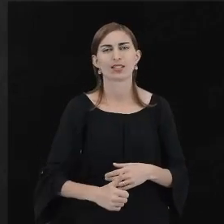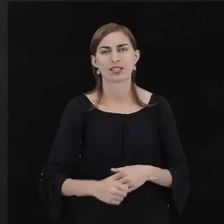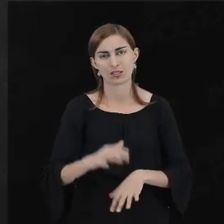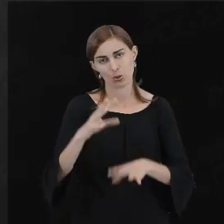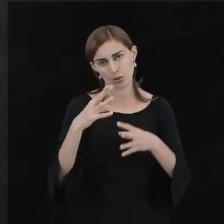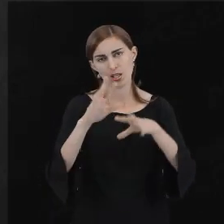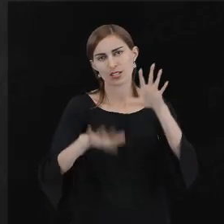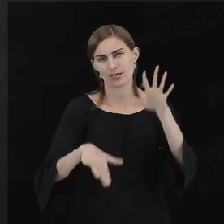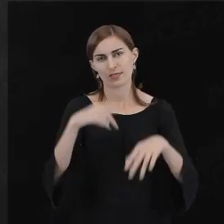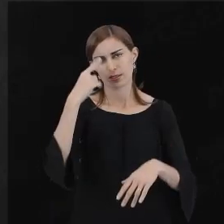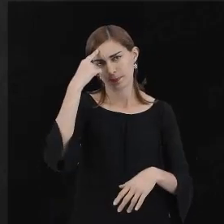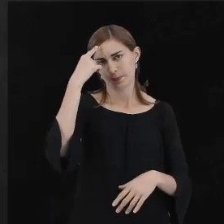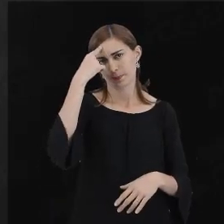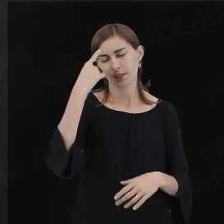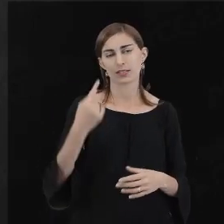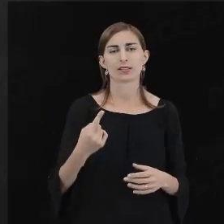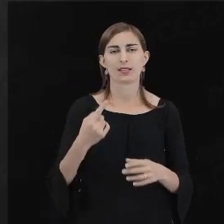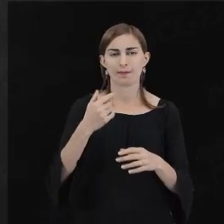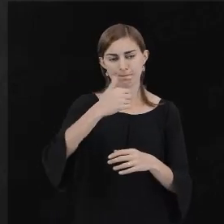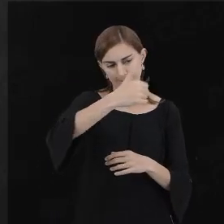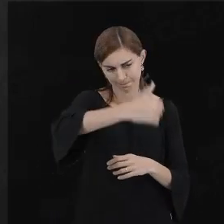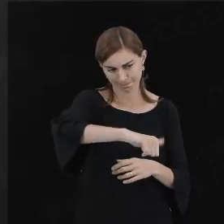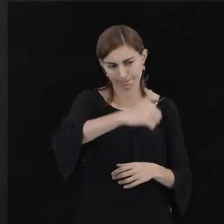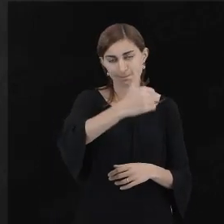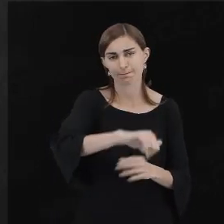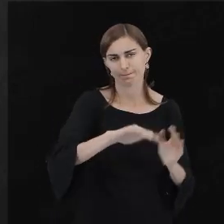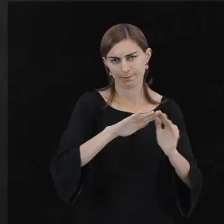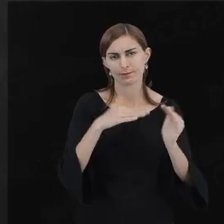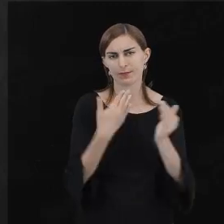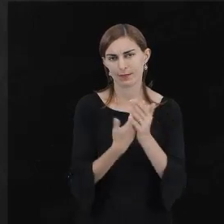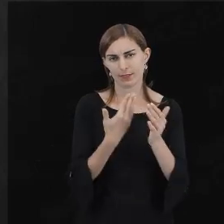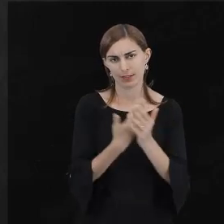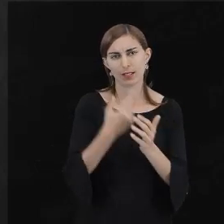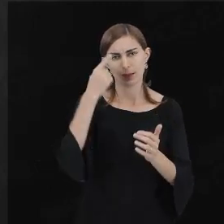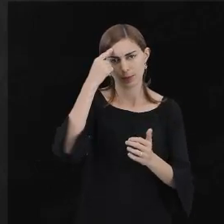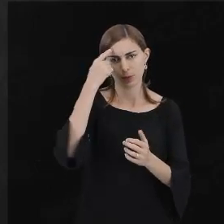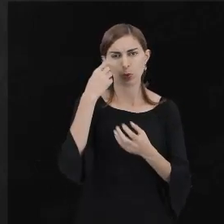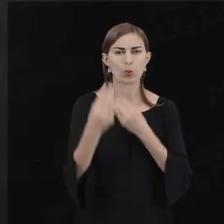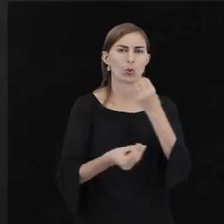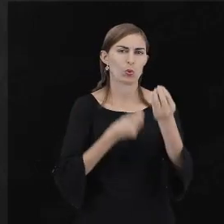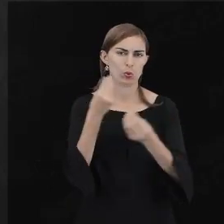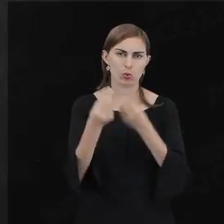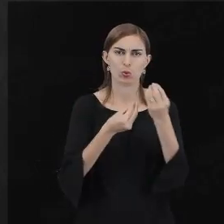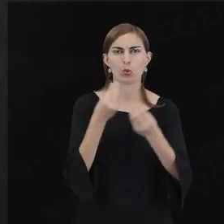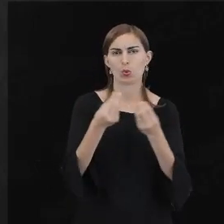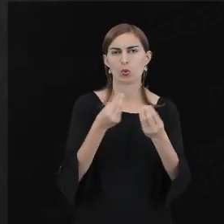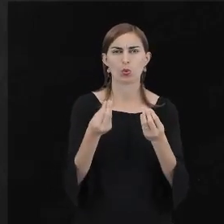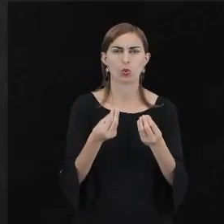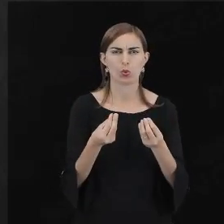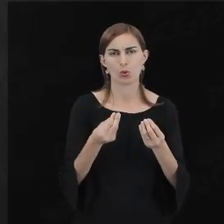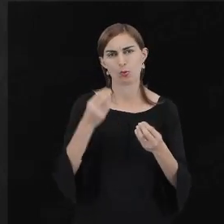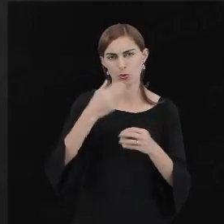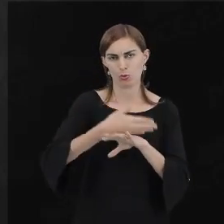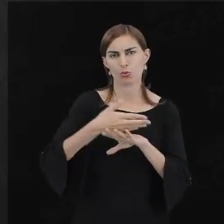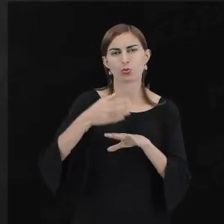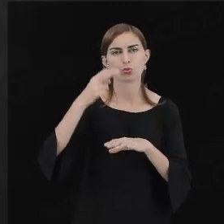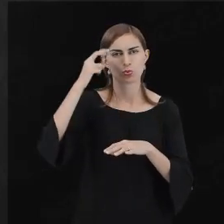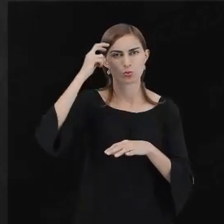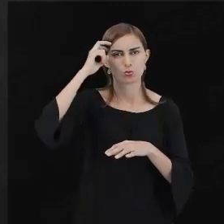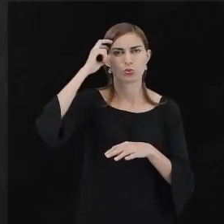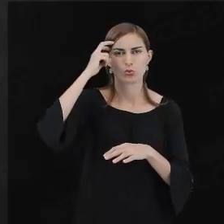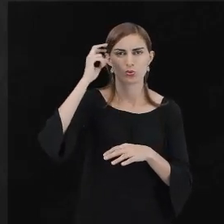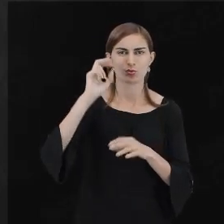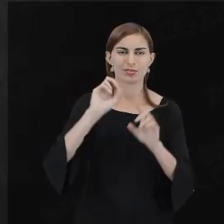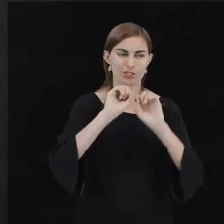a gente imagina essa avaliação escolar como uma forma de controle social, e isso